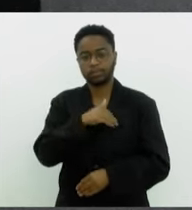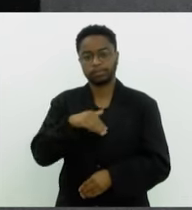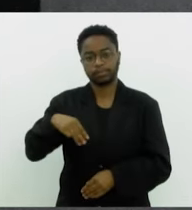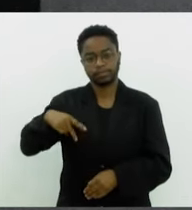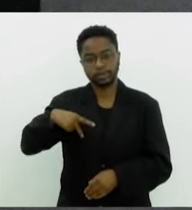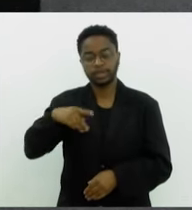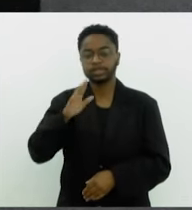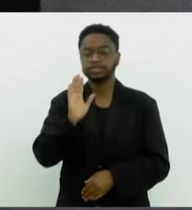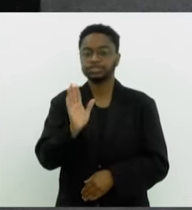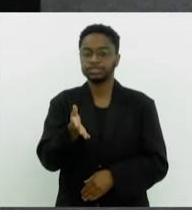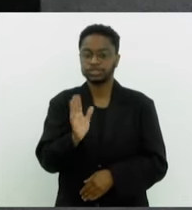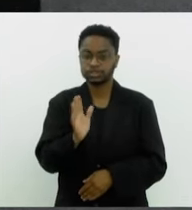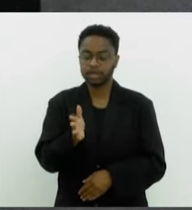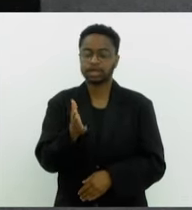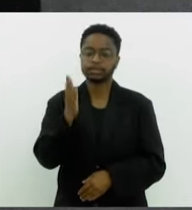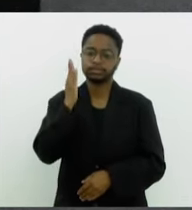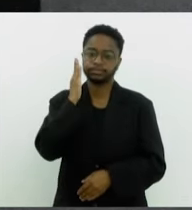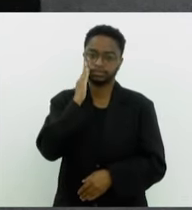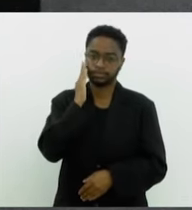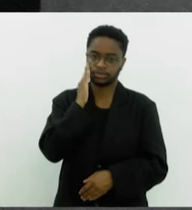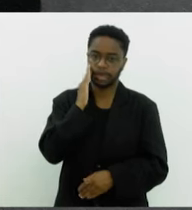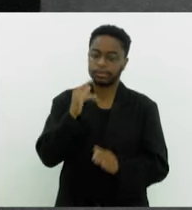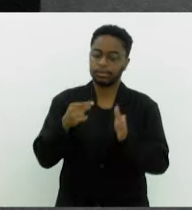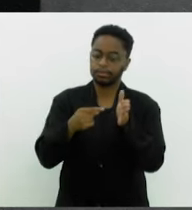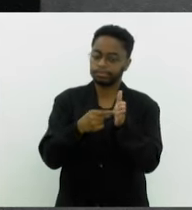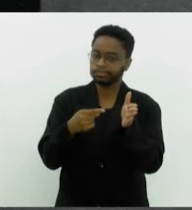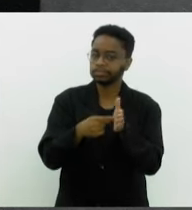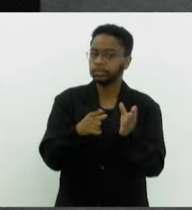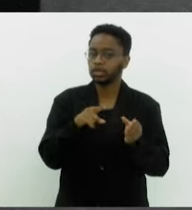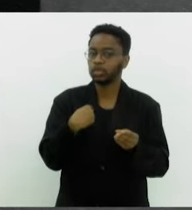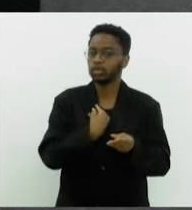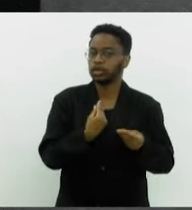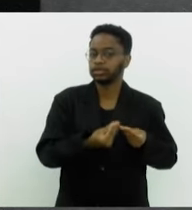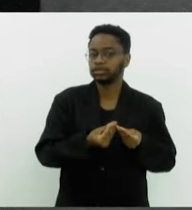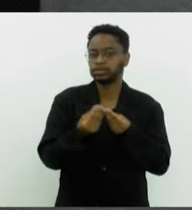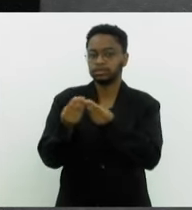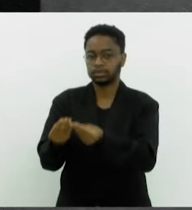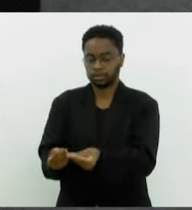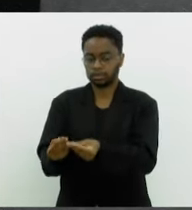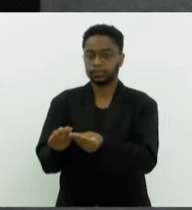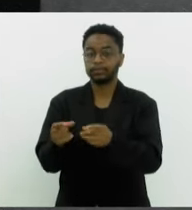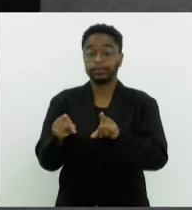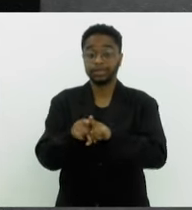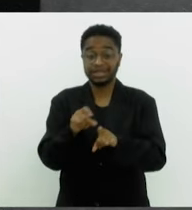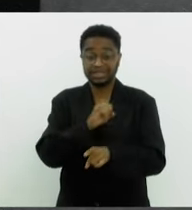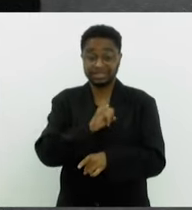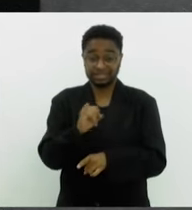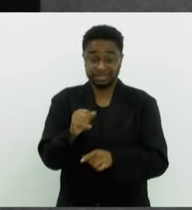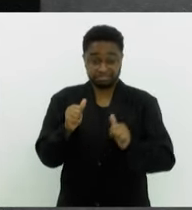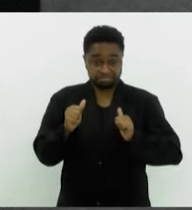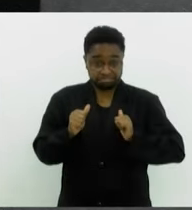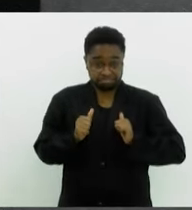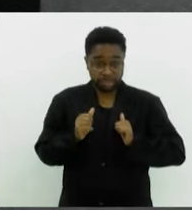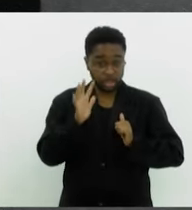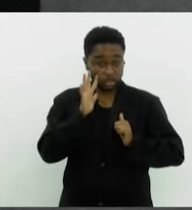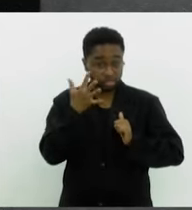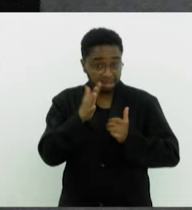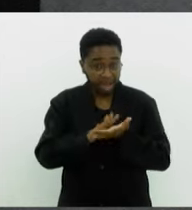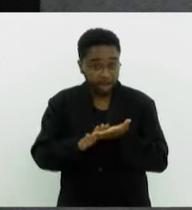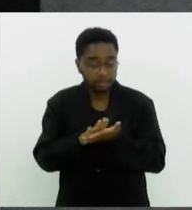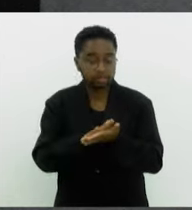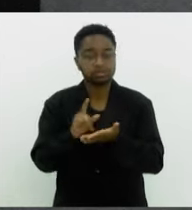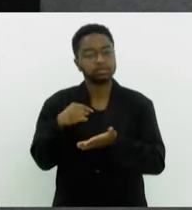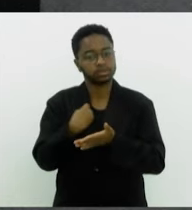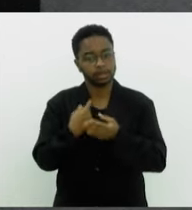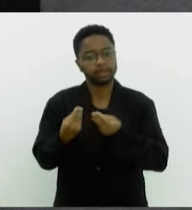já está de posse das denúncias que nós entregamos, e se nada for feito e resolvido, nós vamos entregar